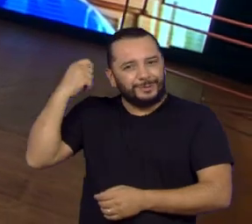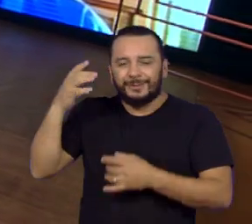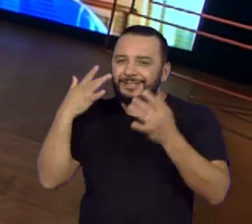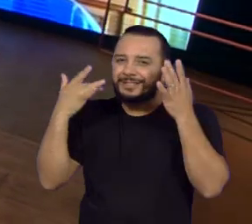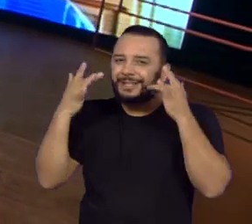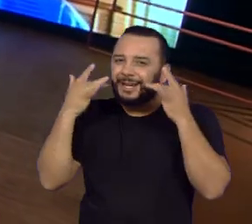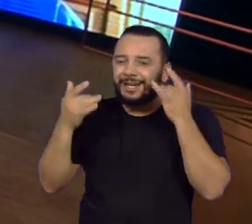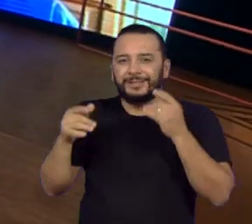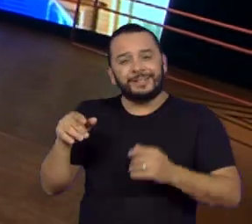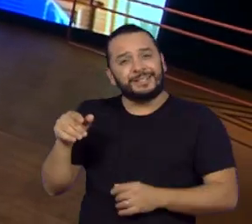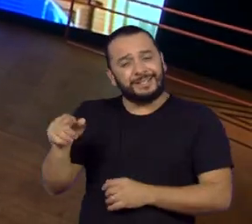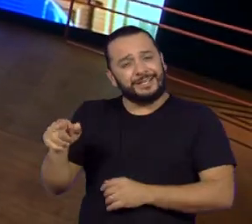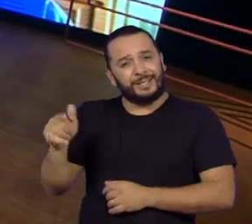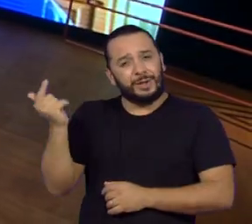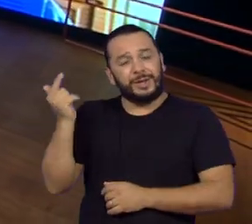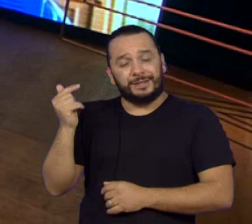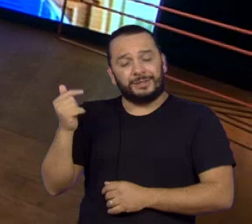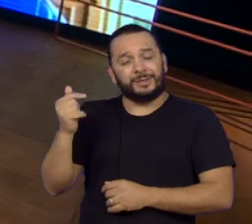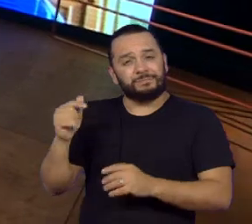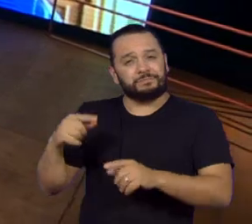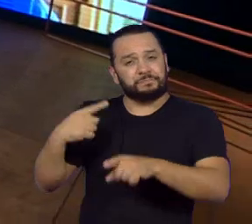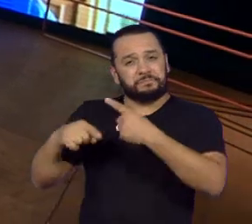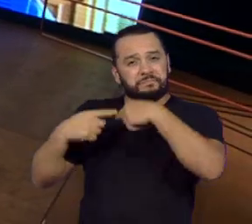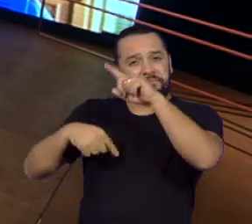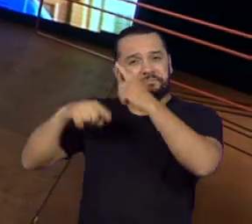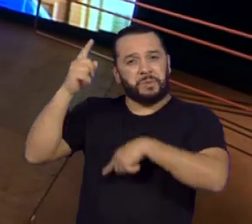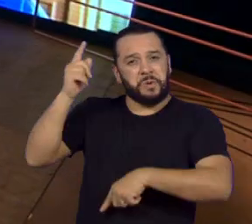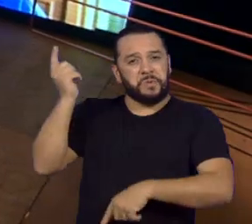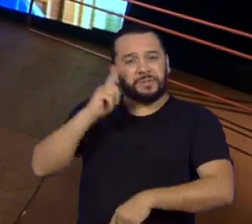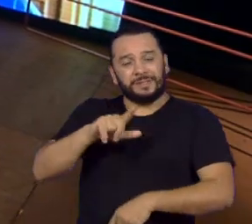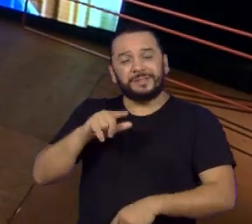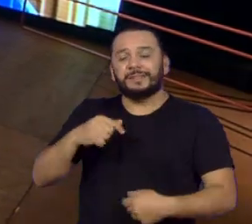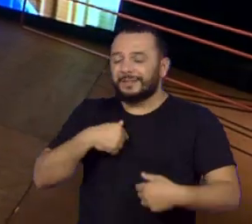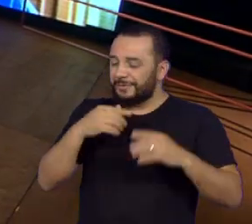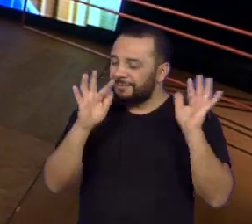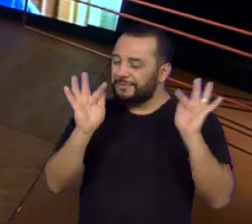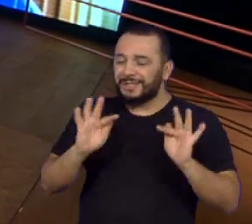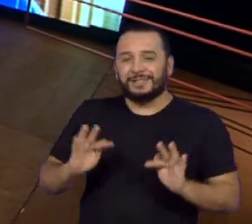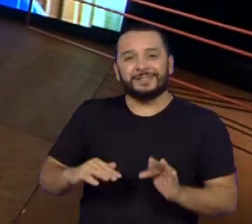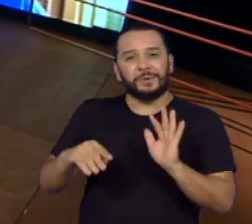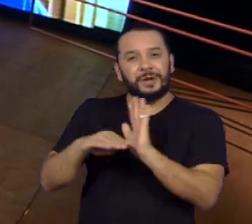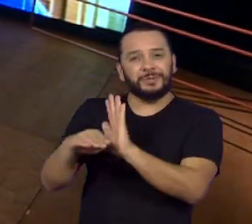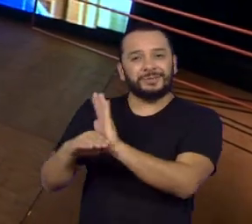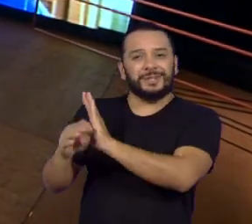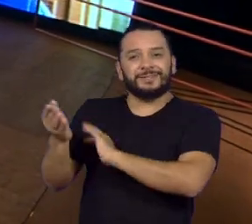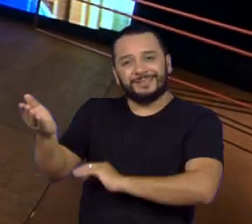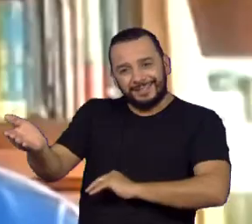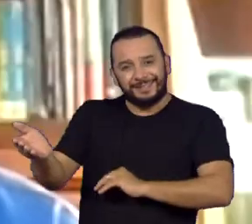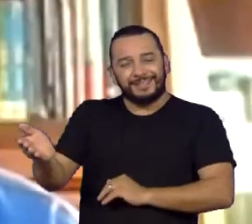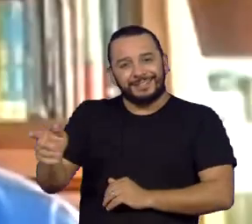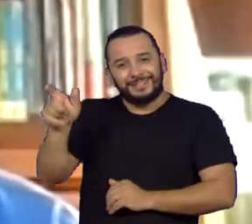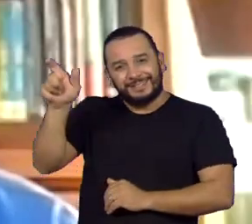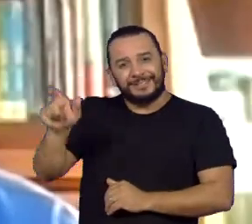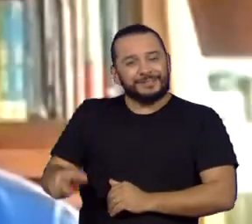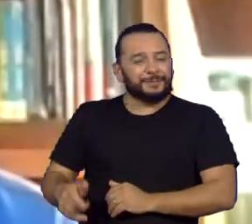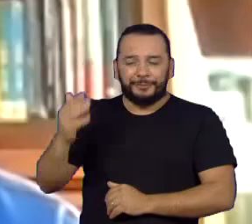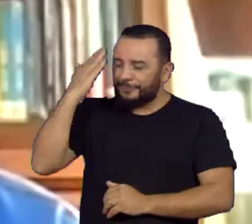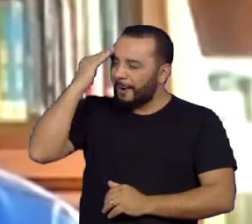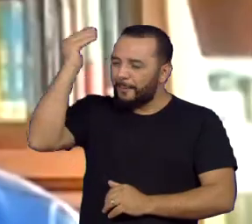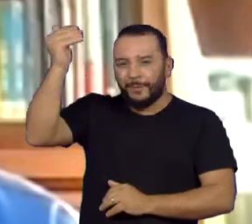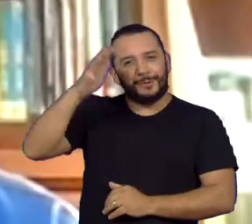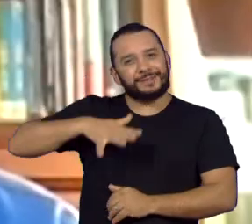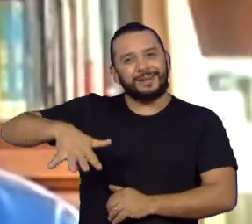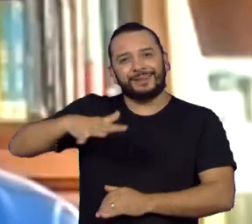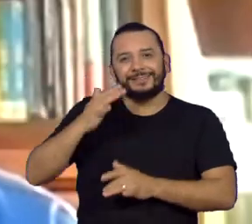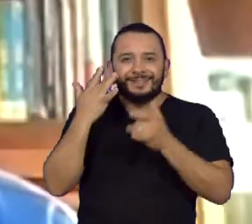fico muito feliz por ter participado disso e tê-lo ajudado a se tornar este grande